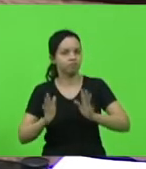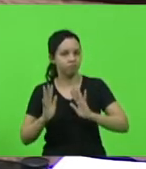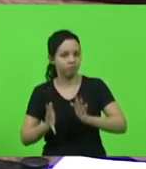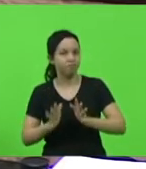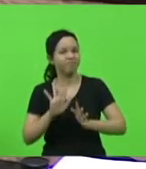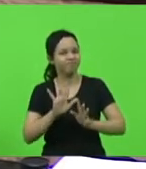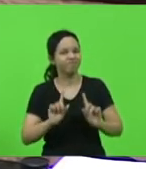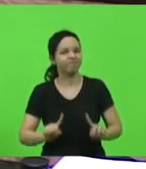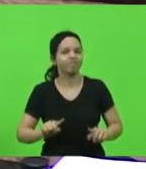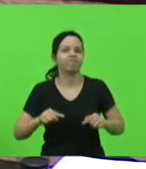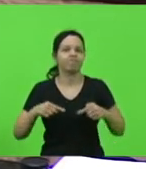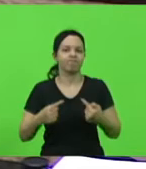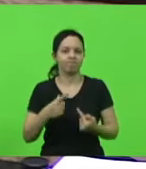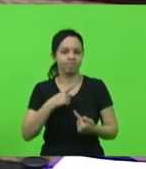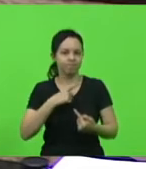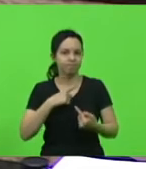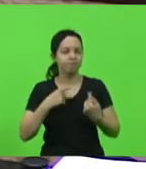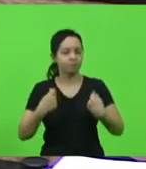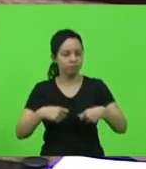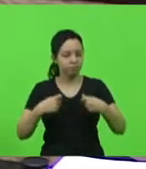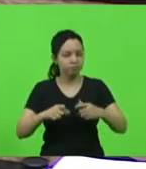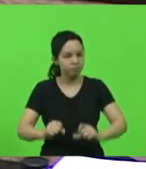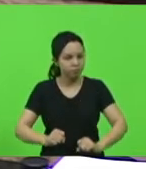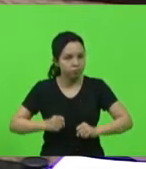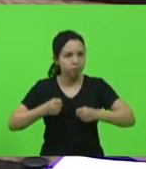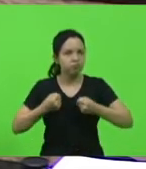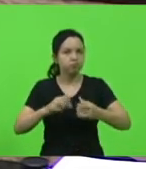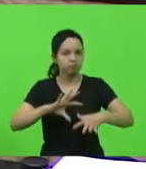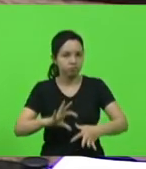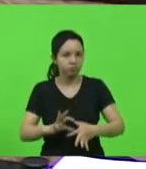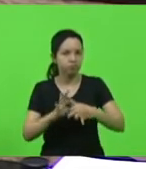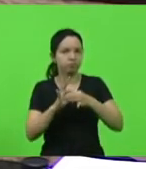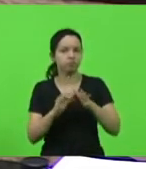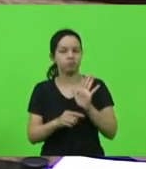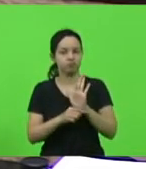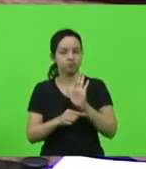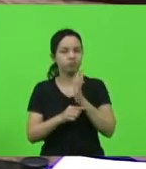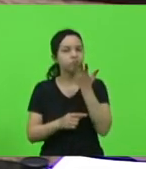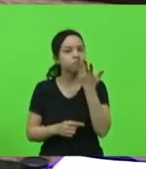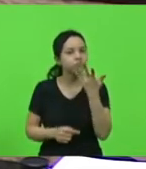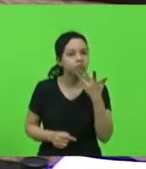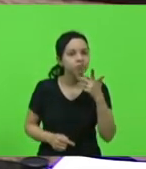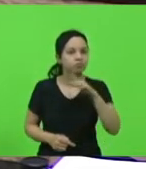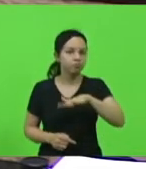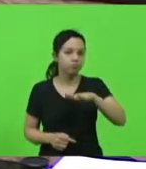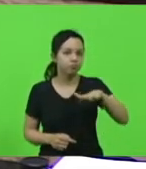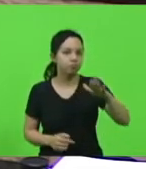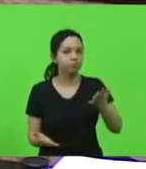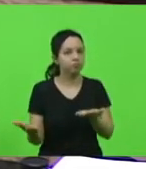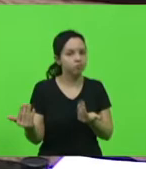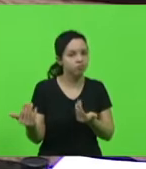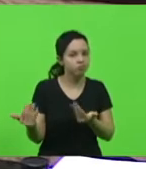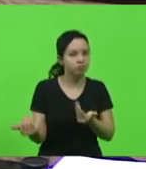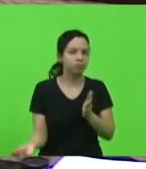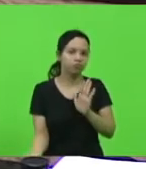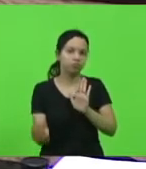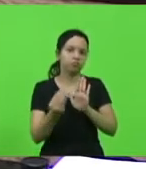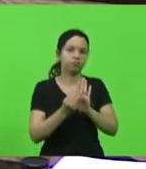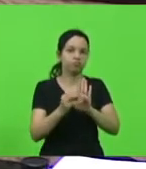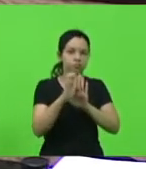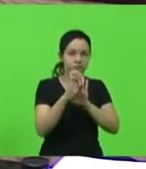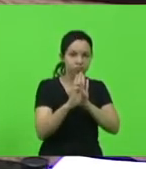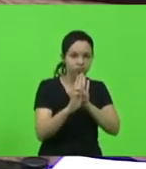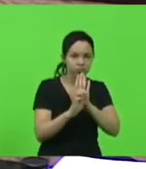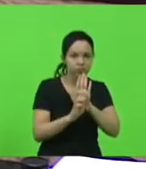preciso empenho e união para garantirmos às nossas crianças e adolescentes tudo aquilo que está descrito no Estatuto, como